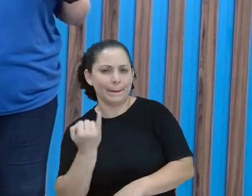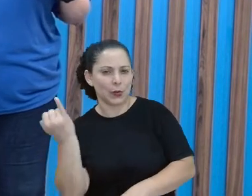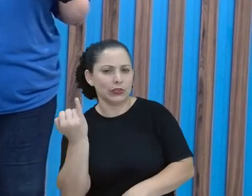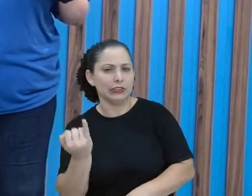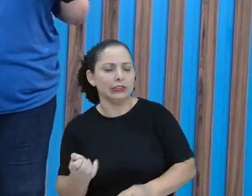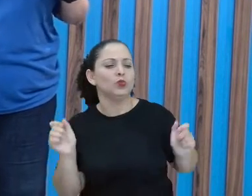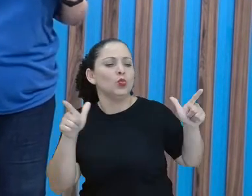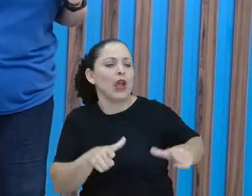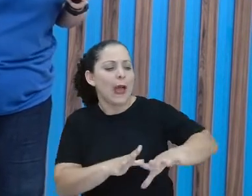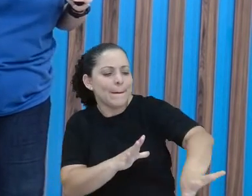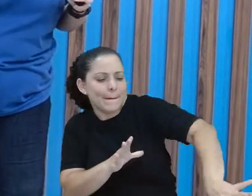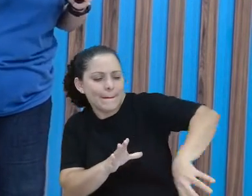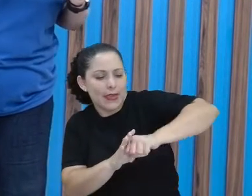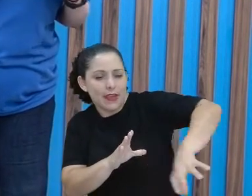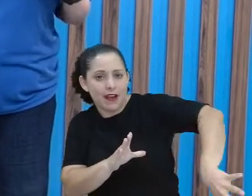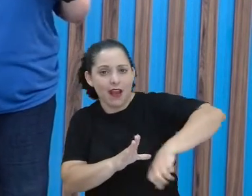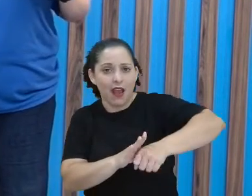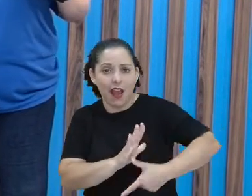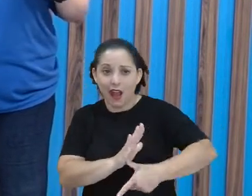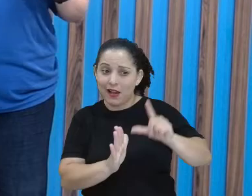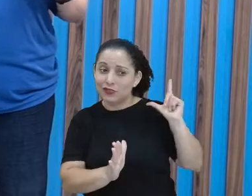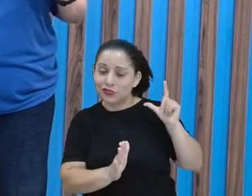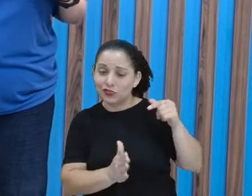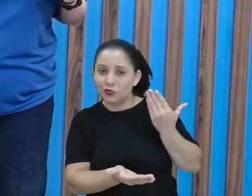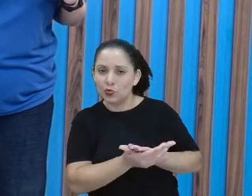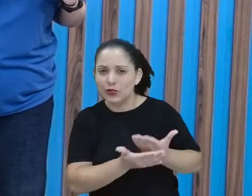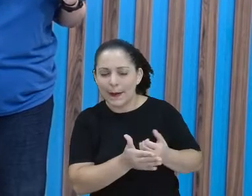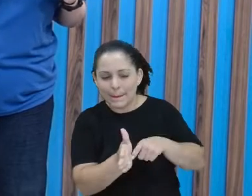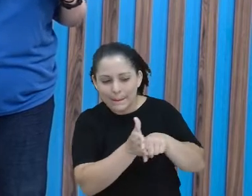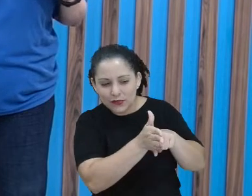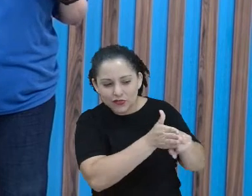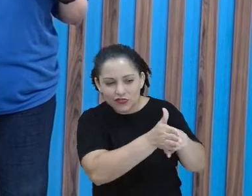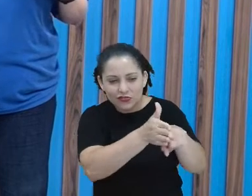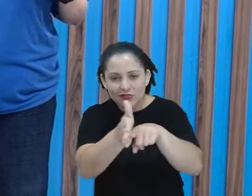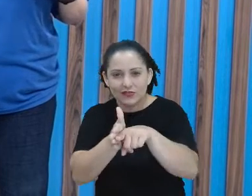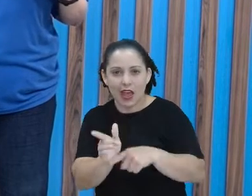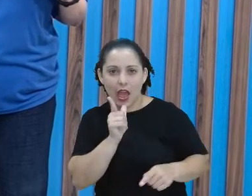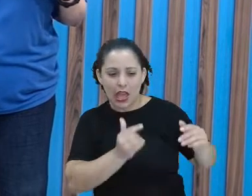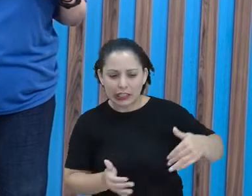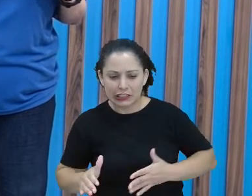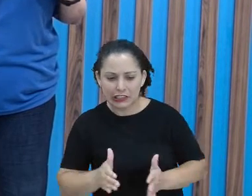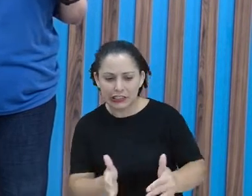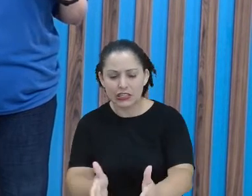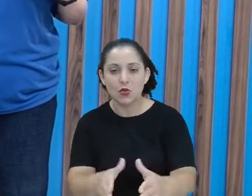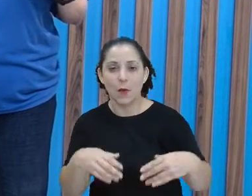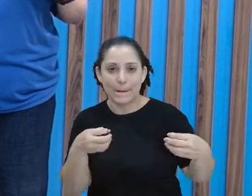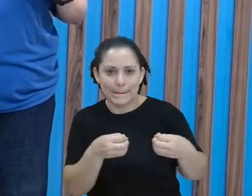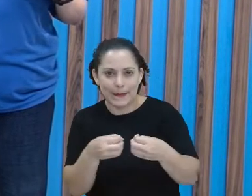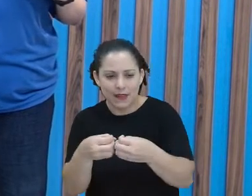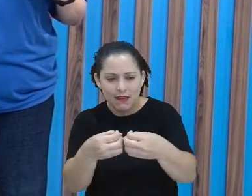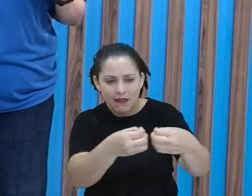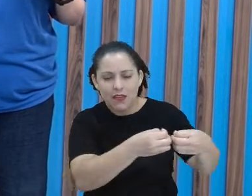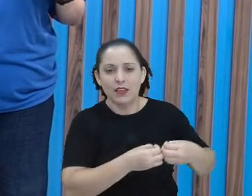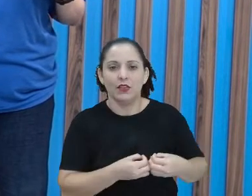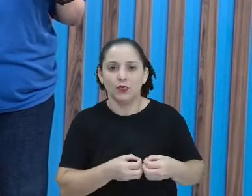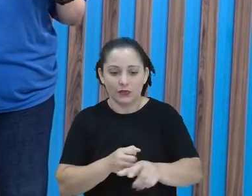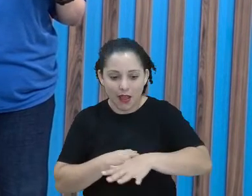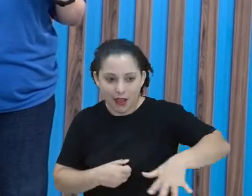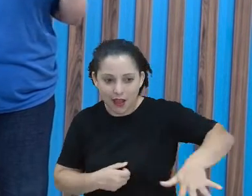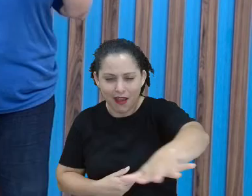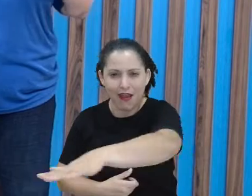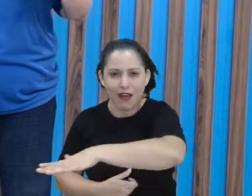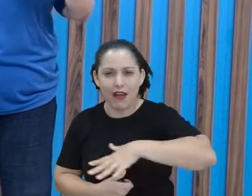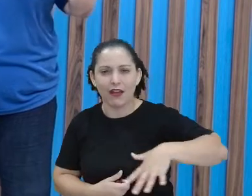tirar essa água. Fazer um estudo ali nas bacias próximas, né? As bacias hídricas que tem naquela